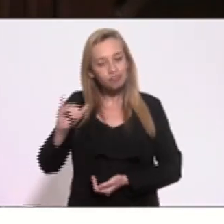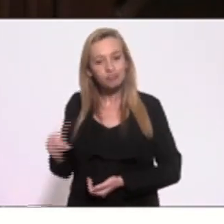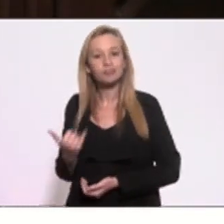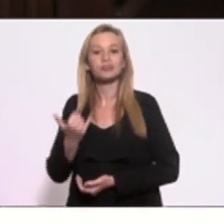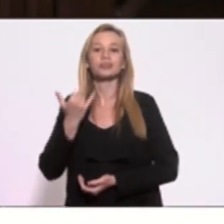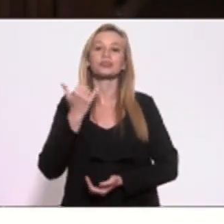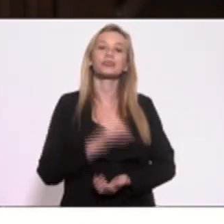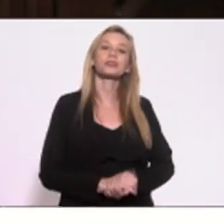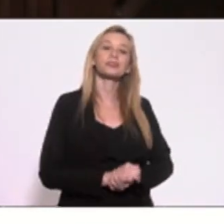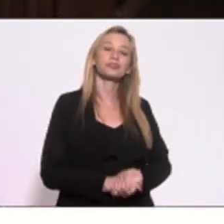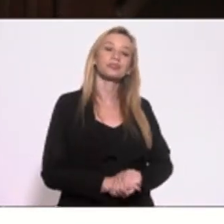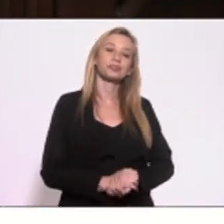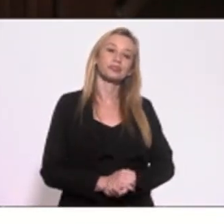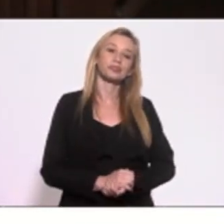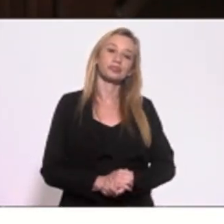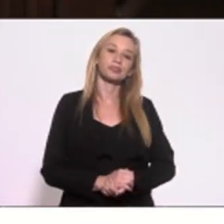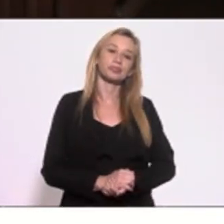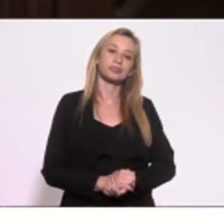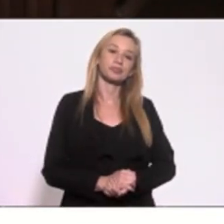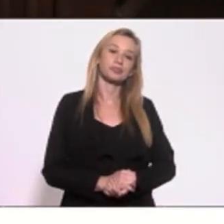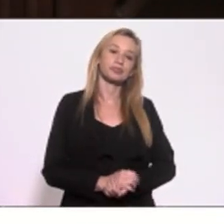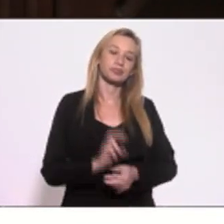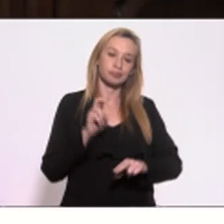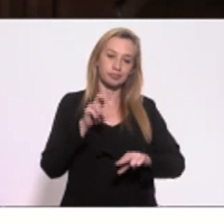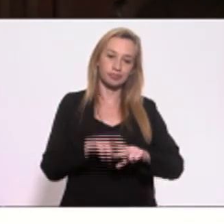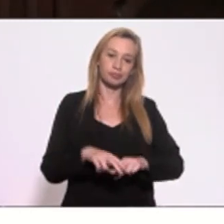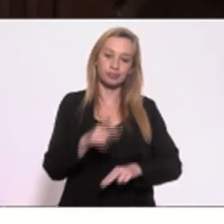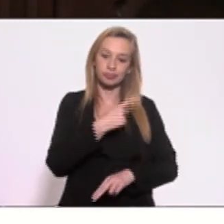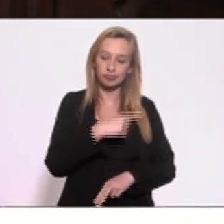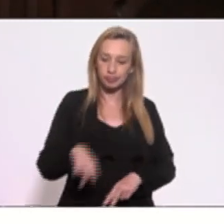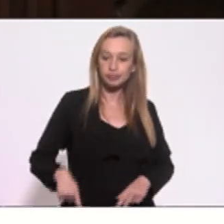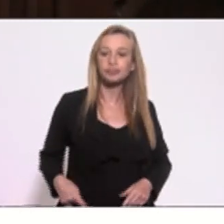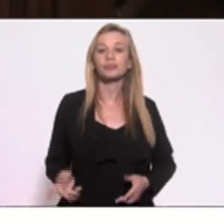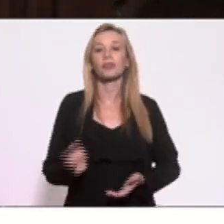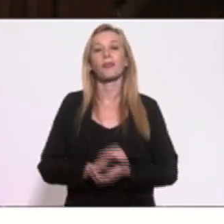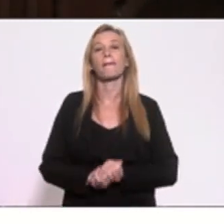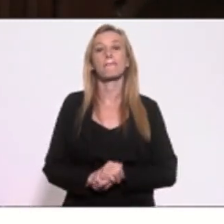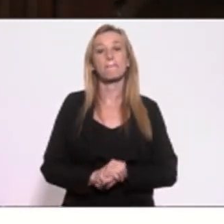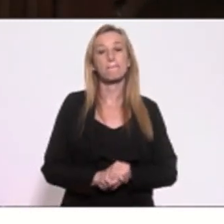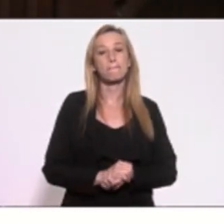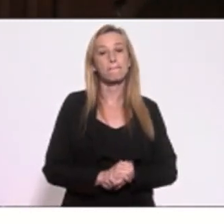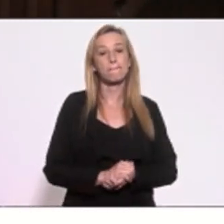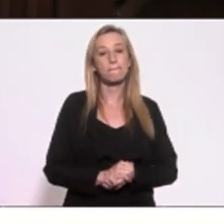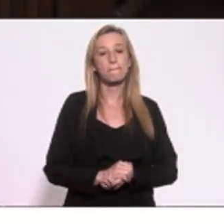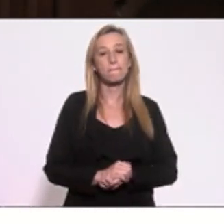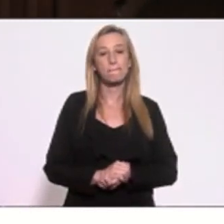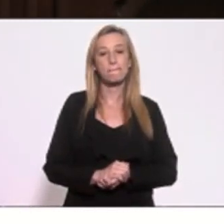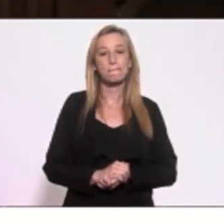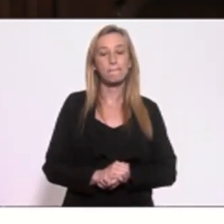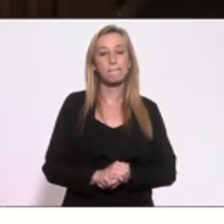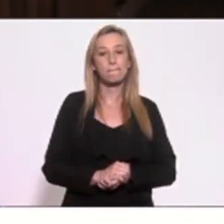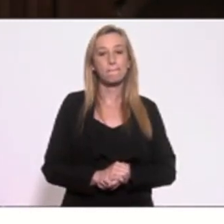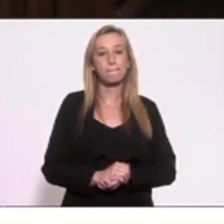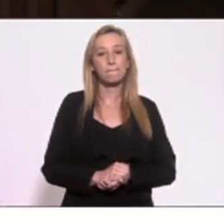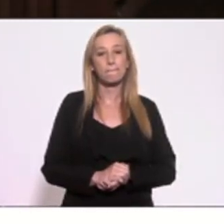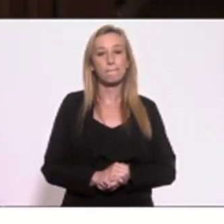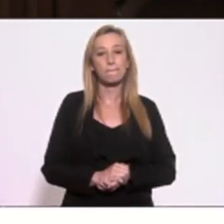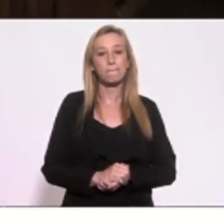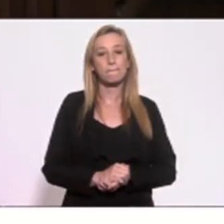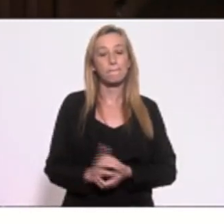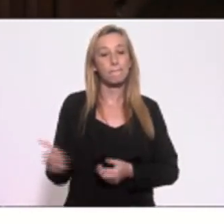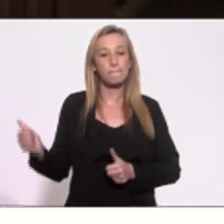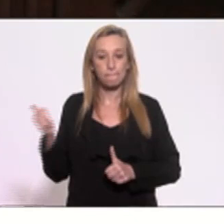aproveitando que Vossa Excelência está na presidência e que me antecedeu na tribuna agora há